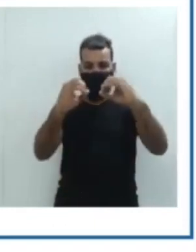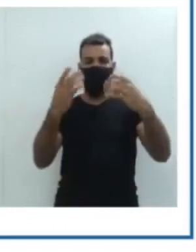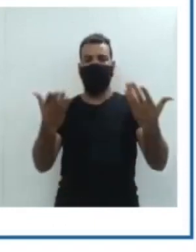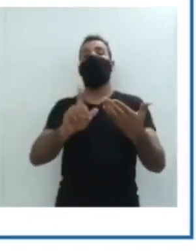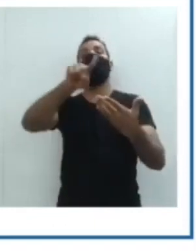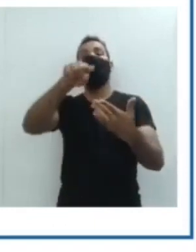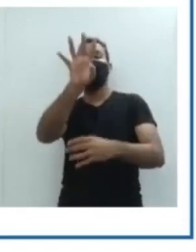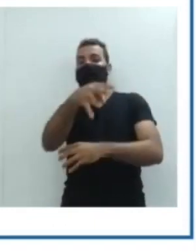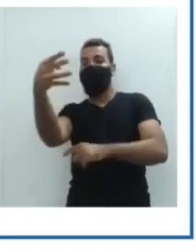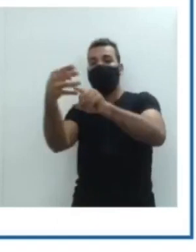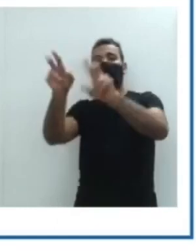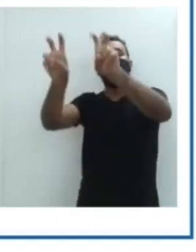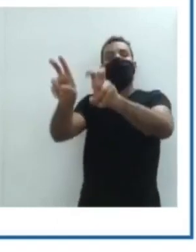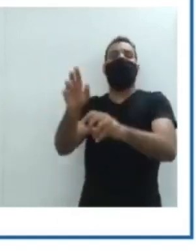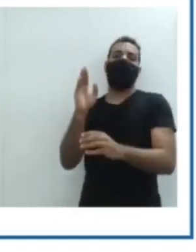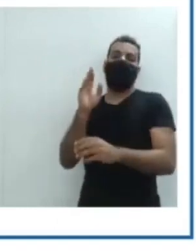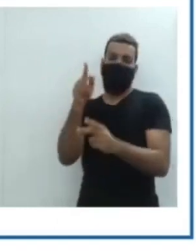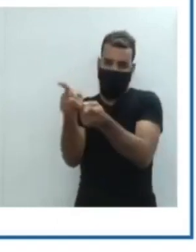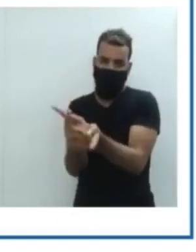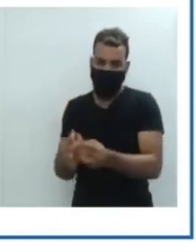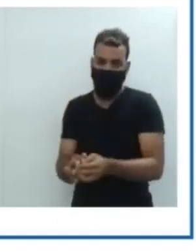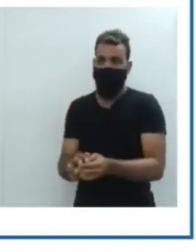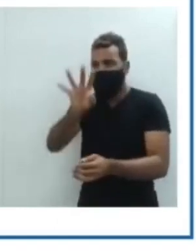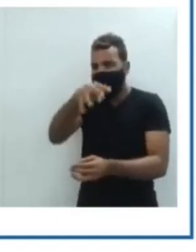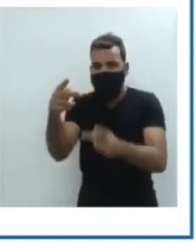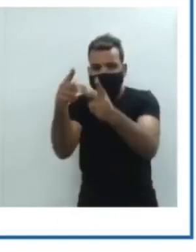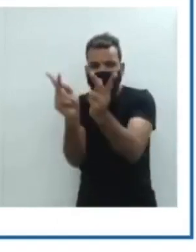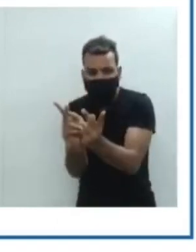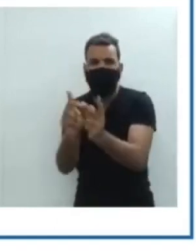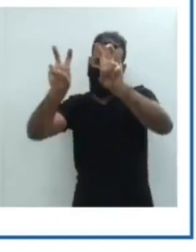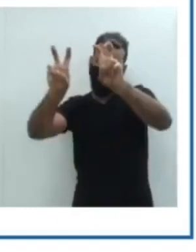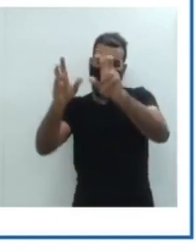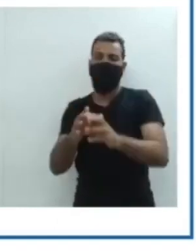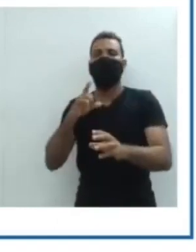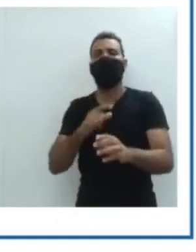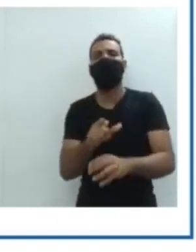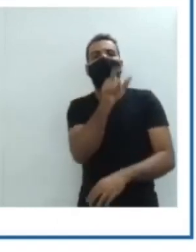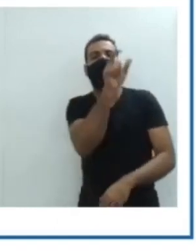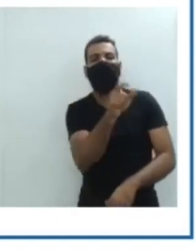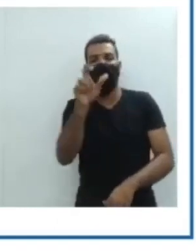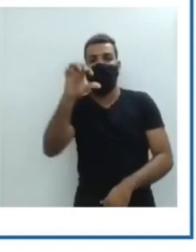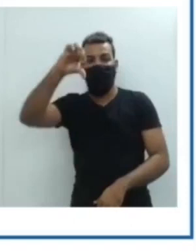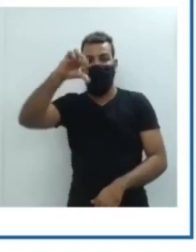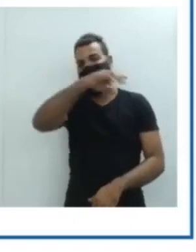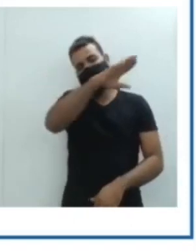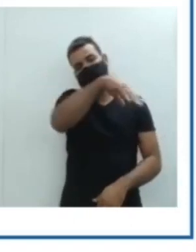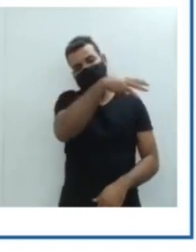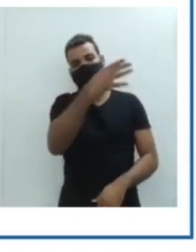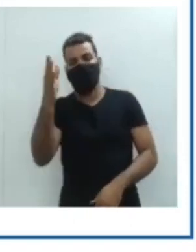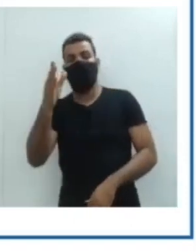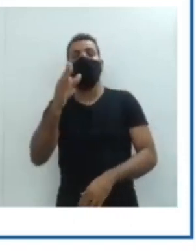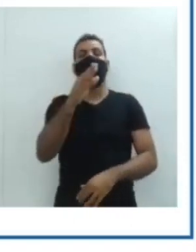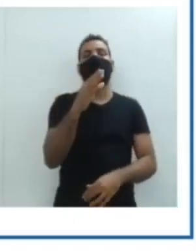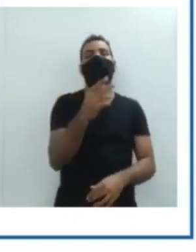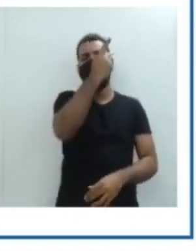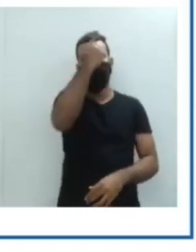prato essa tabela prata ela vai possuir quatro colunas código nome quantidade de pessoas servidas e o Preço Certo